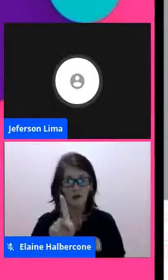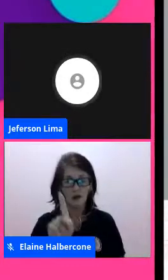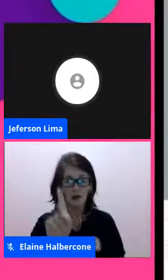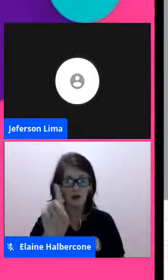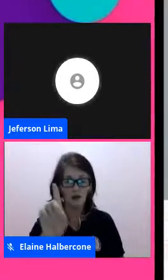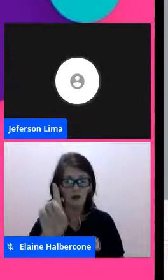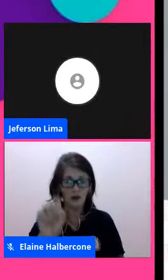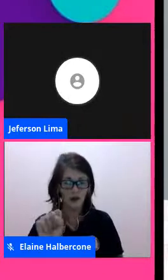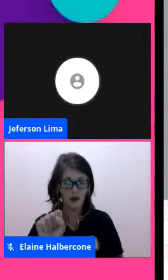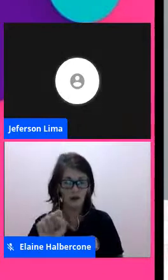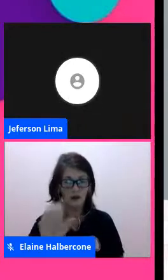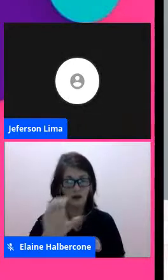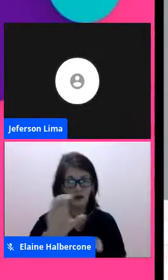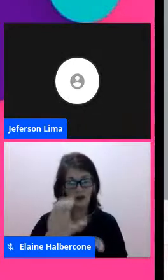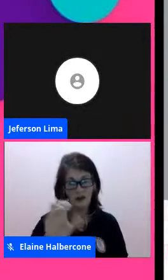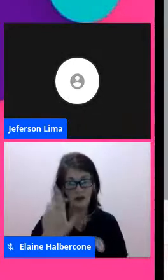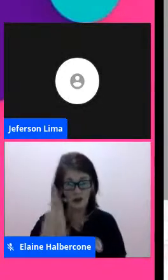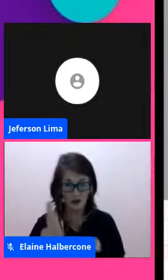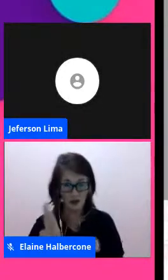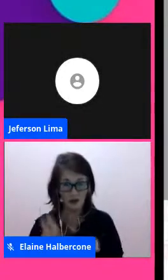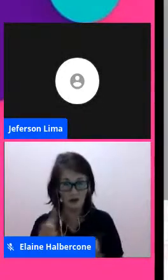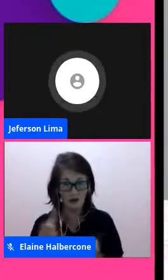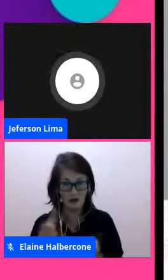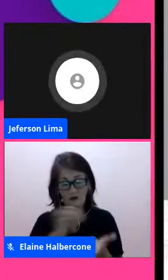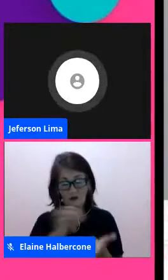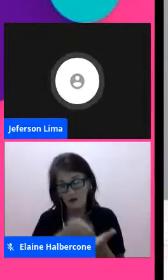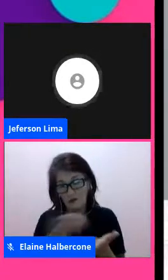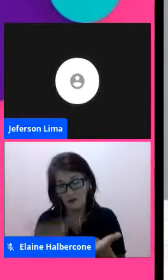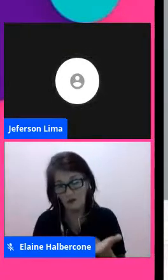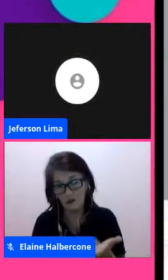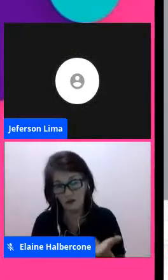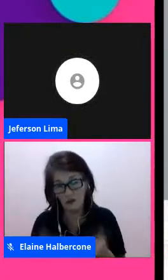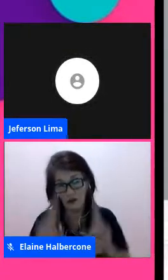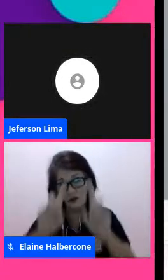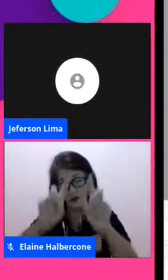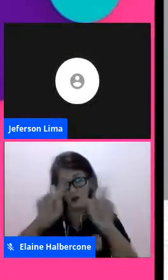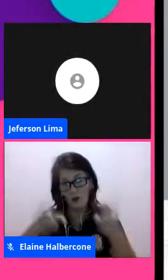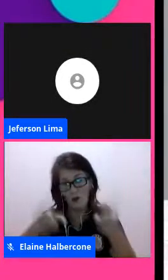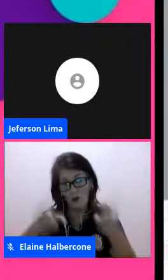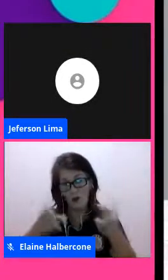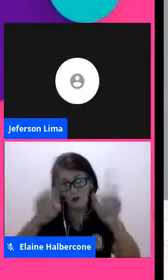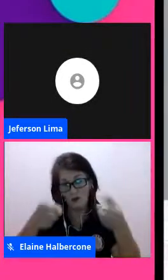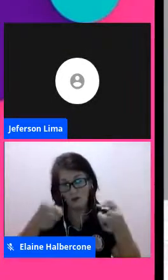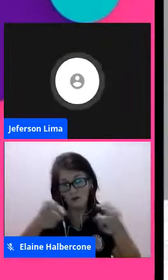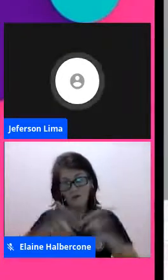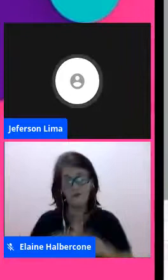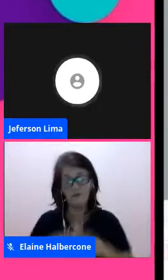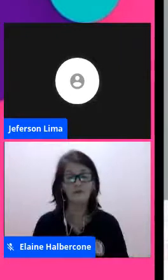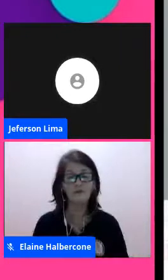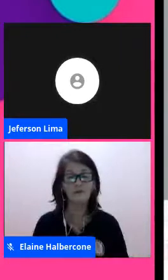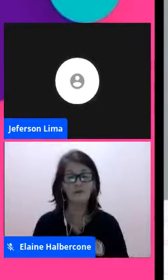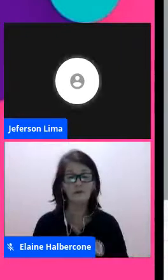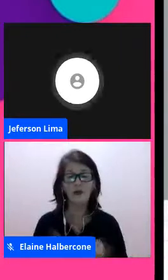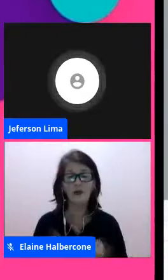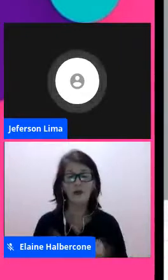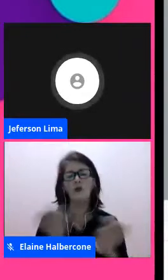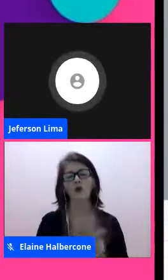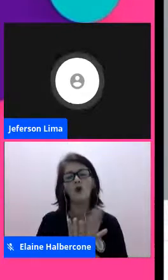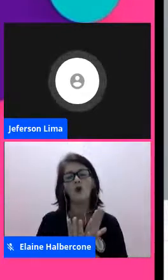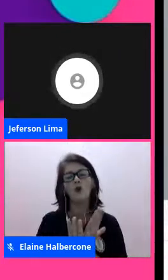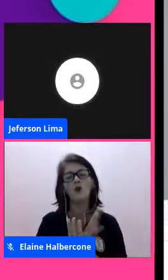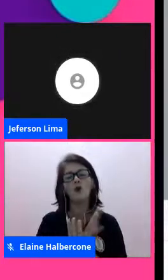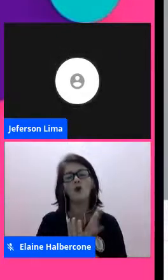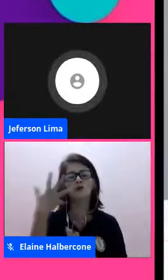recebe isso aqui, tá faltando ali uma aspa dupla. Prontinho. Tudo bonitinho,